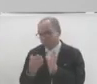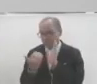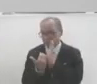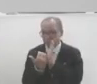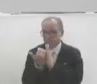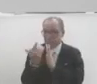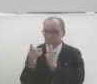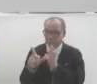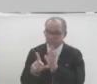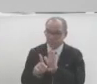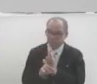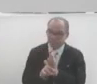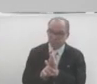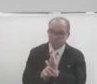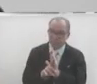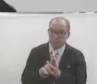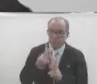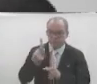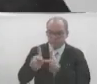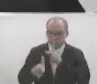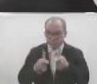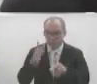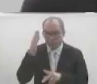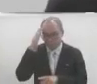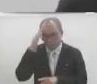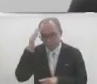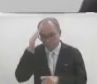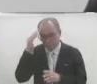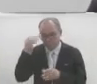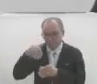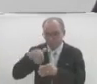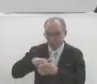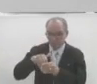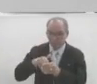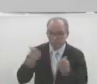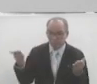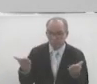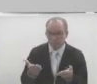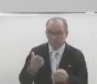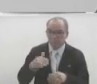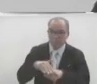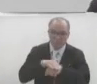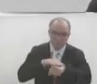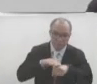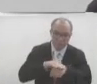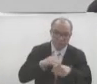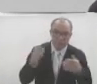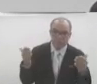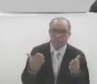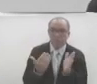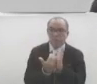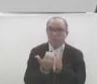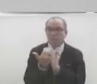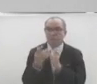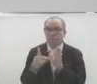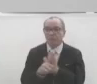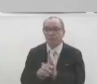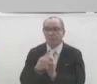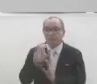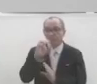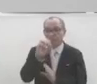Projeto só para que a população entenda que nós estamos voltando e qualquer discussão aqui esse é o Projeto